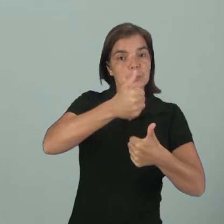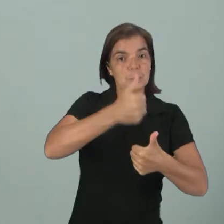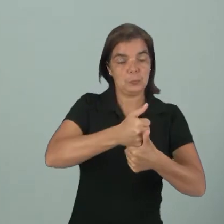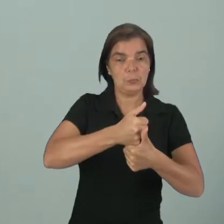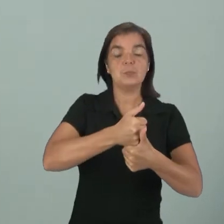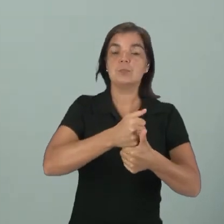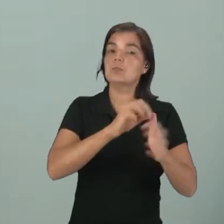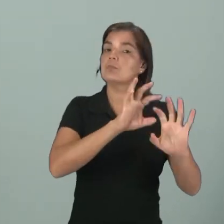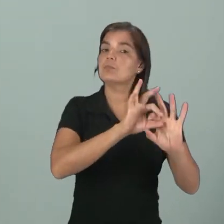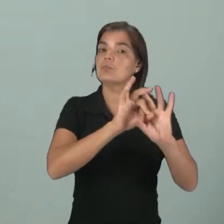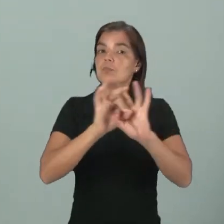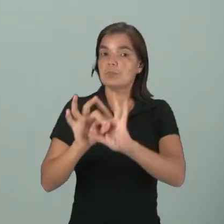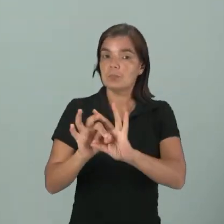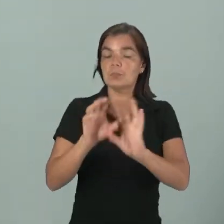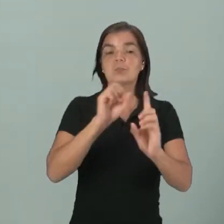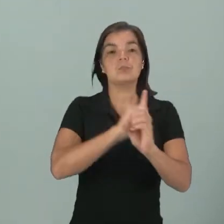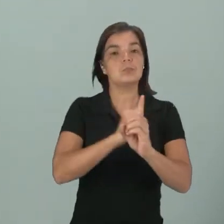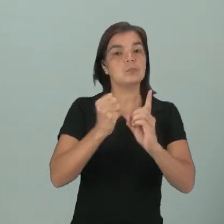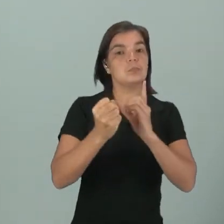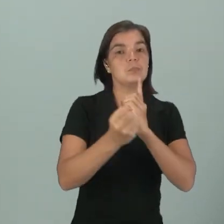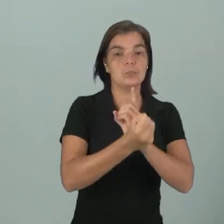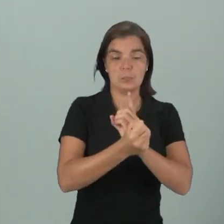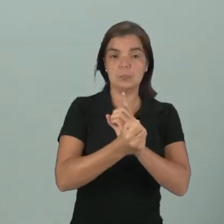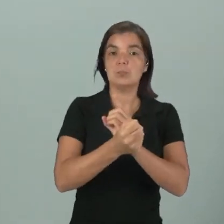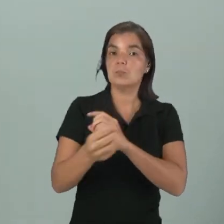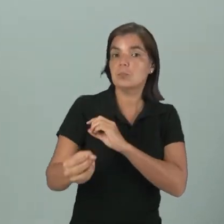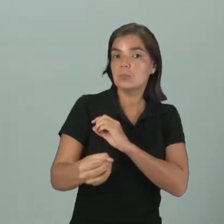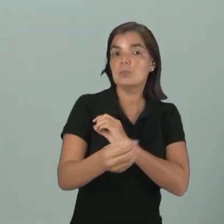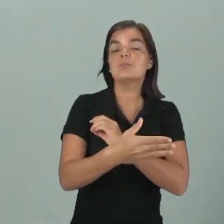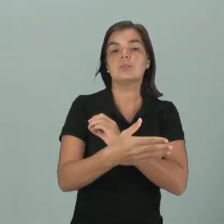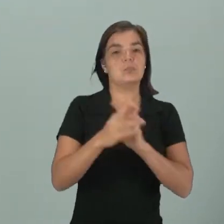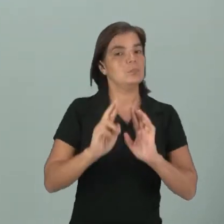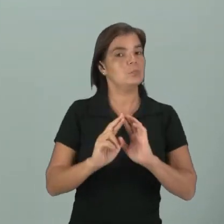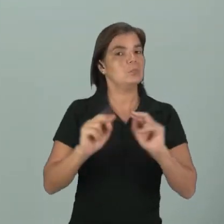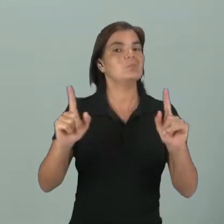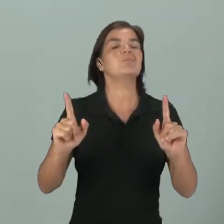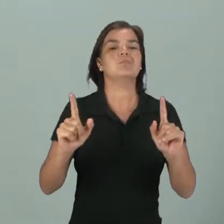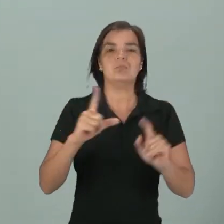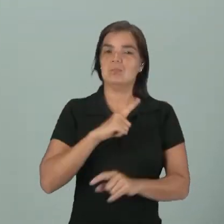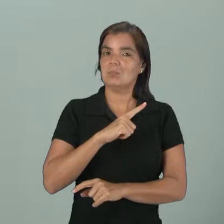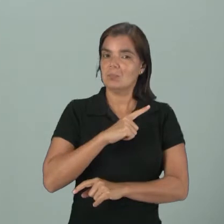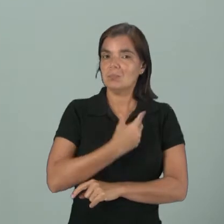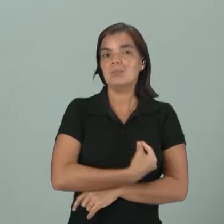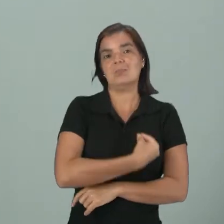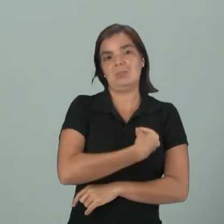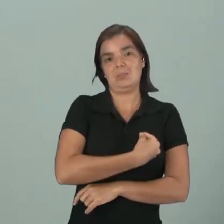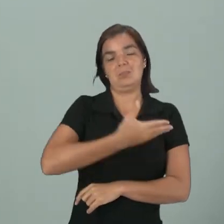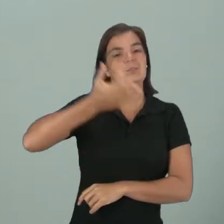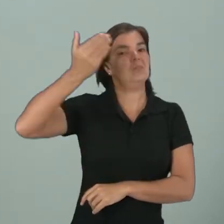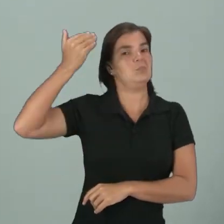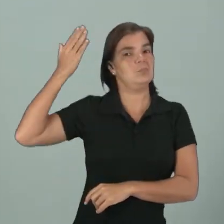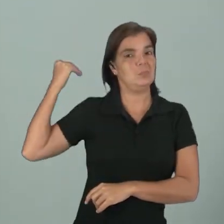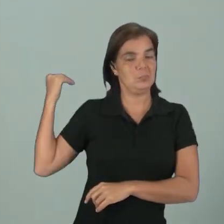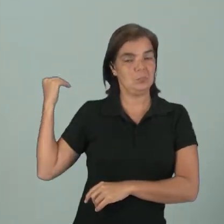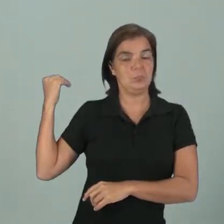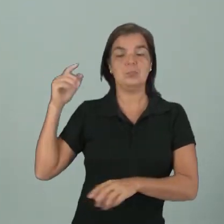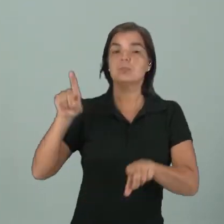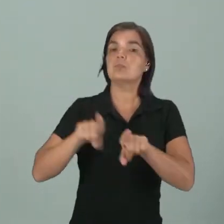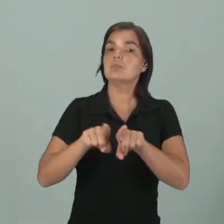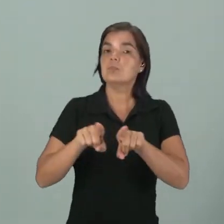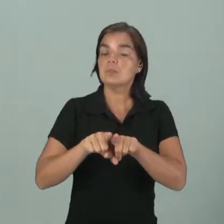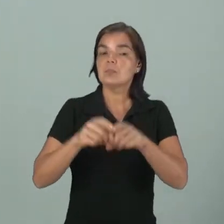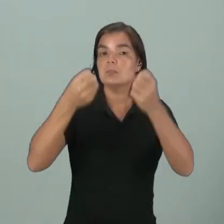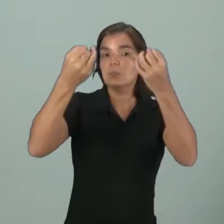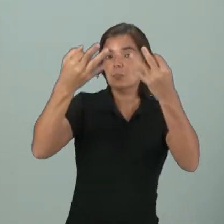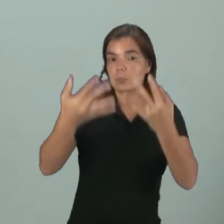cena um contexto social absolutamente diferente daquilo que existia. Ou seja, a